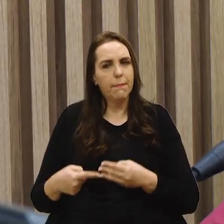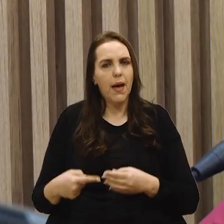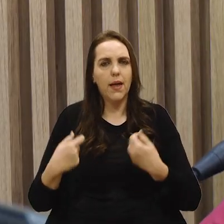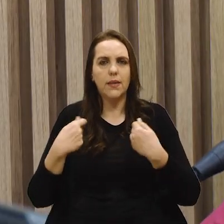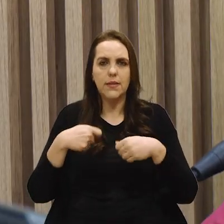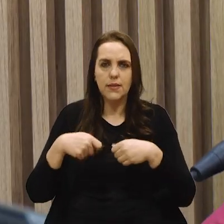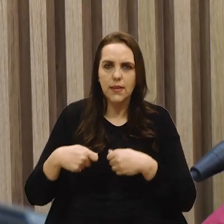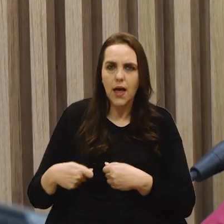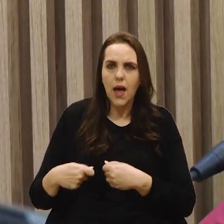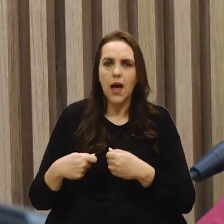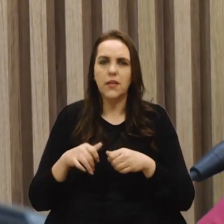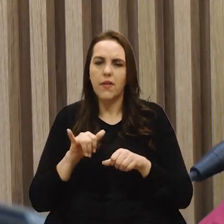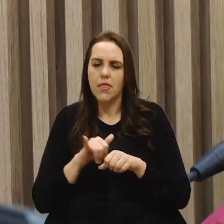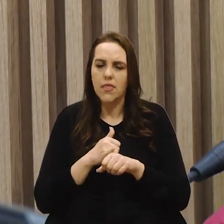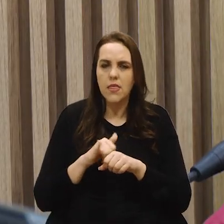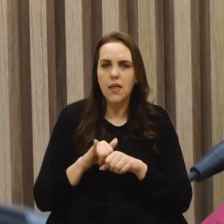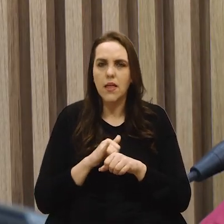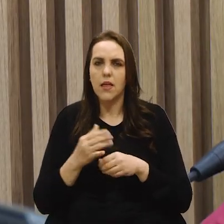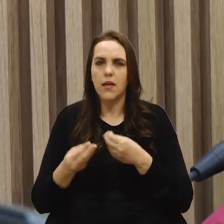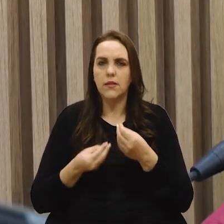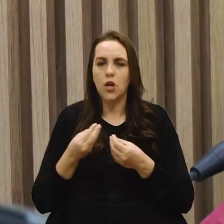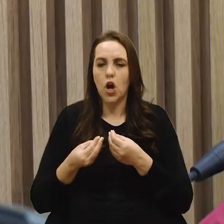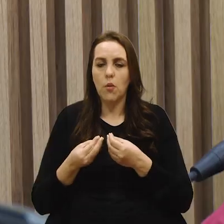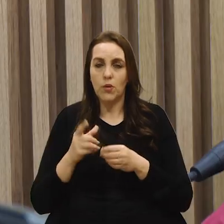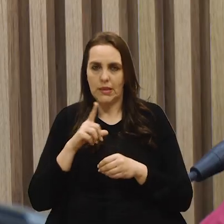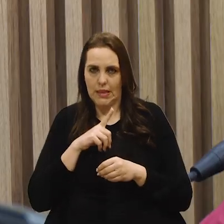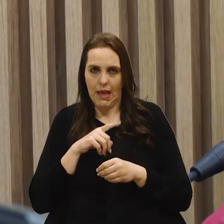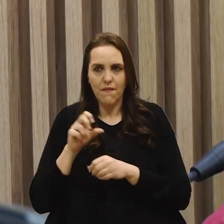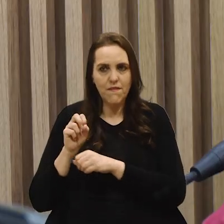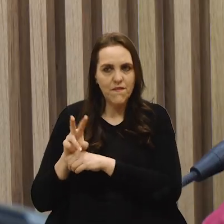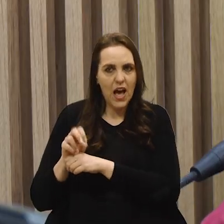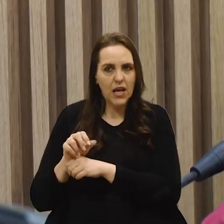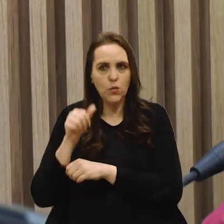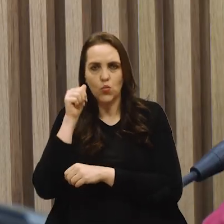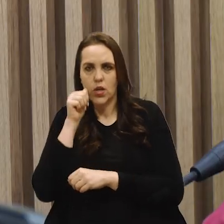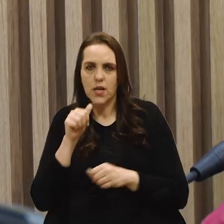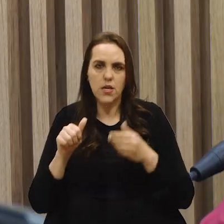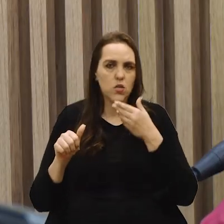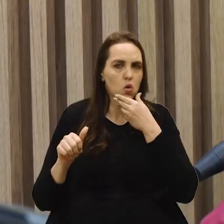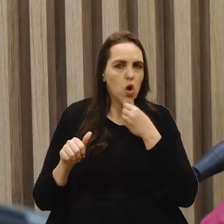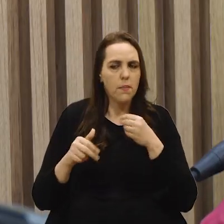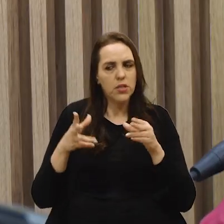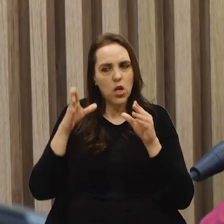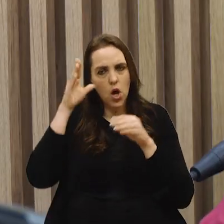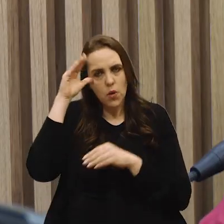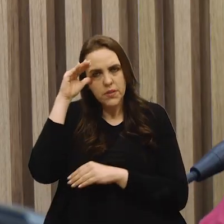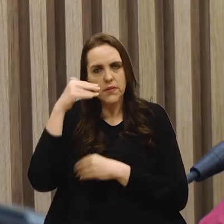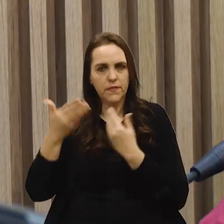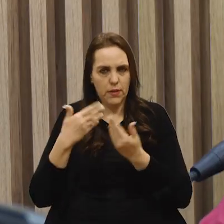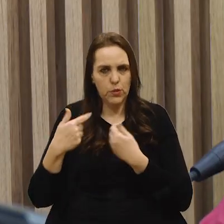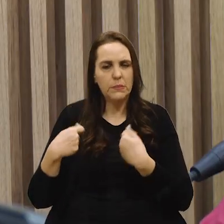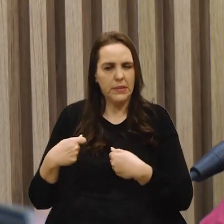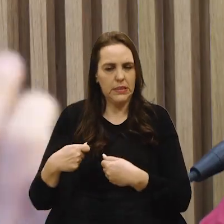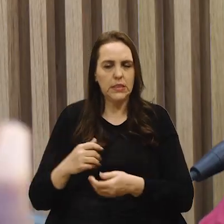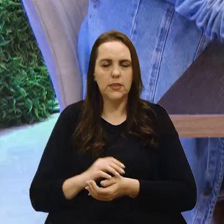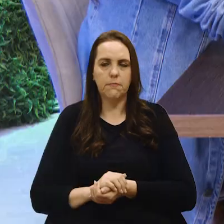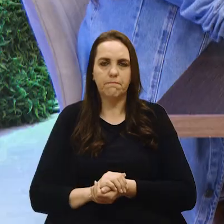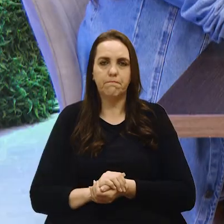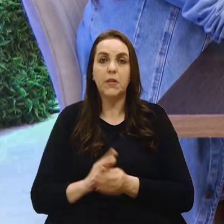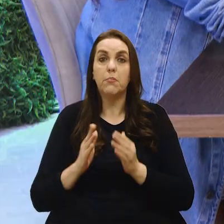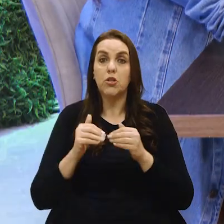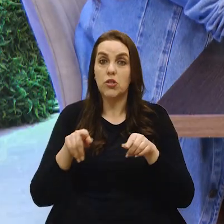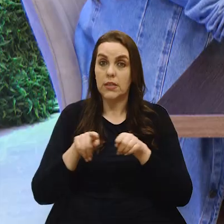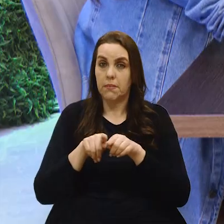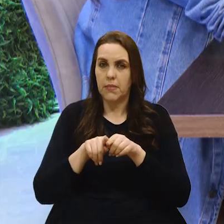verificando as necessidades e vai manejando essas vagas conforme as necessidades que a gente observa. Tá. Eu vou pedir, então, para a